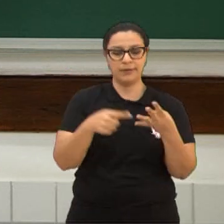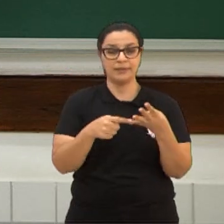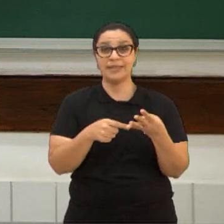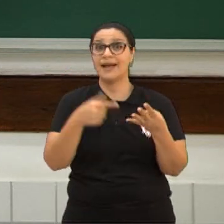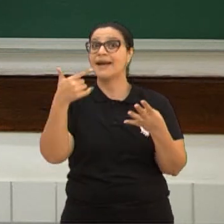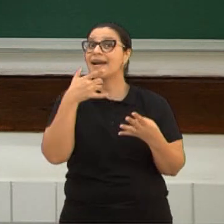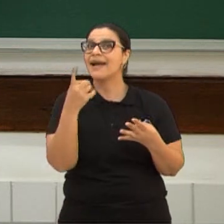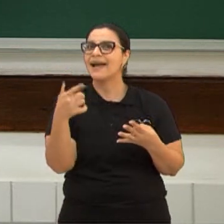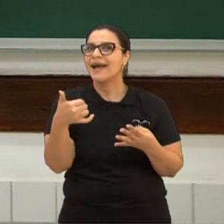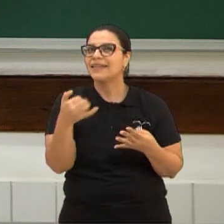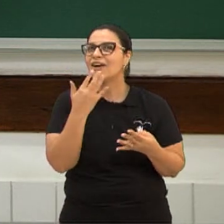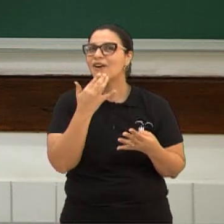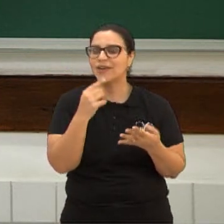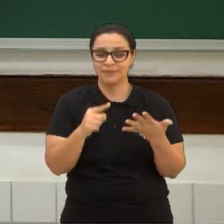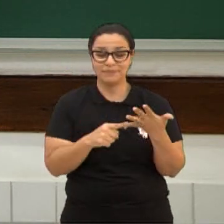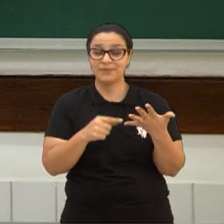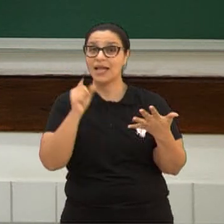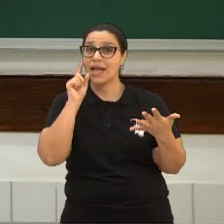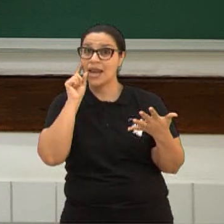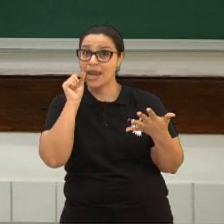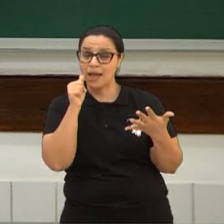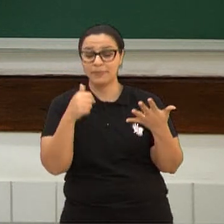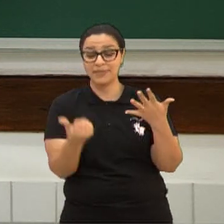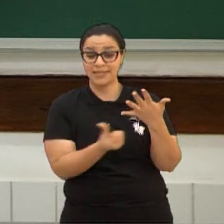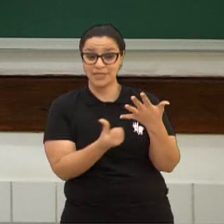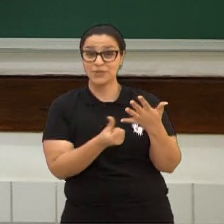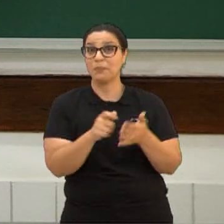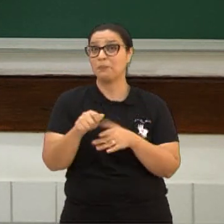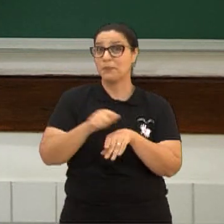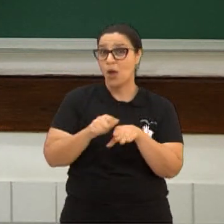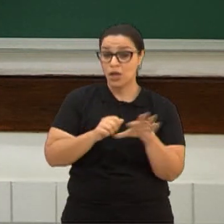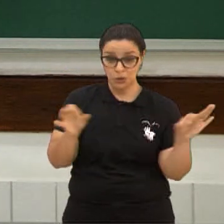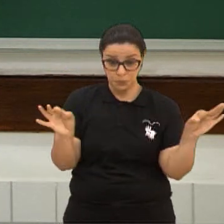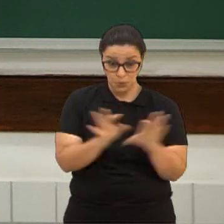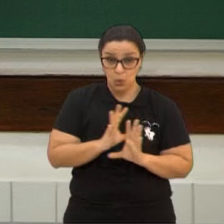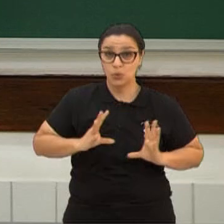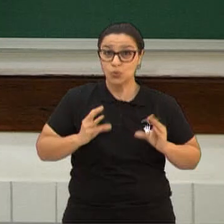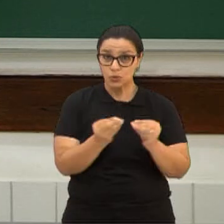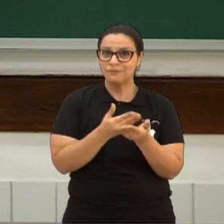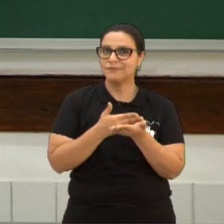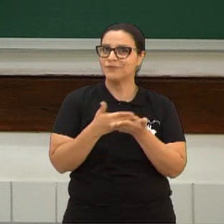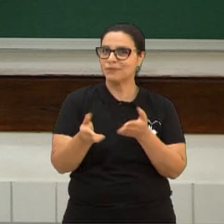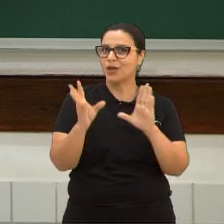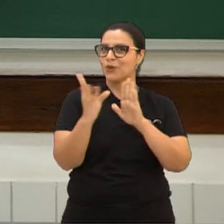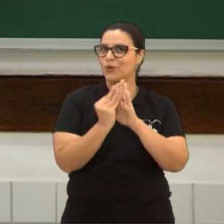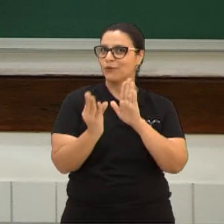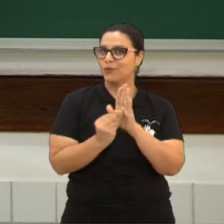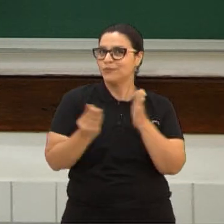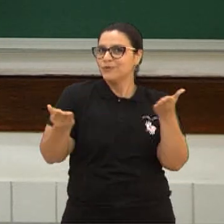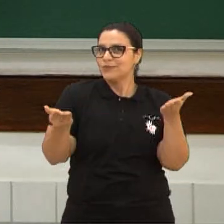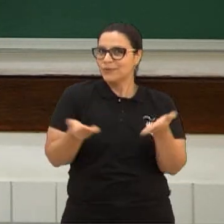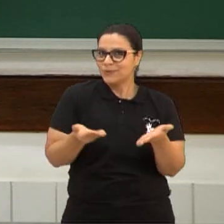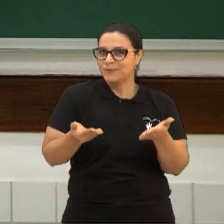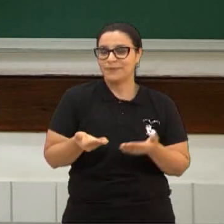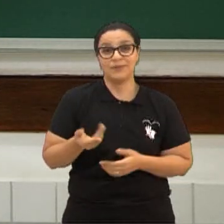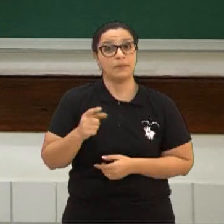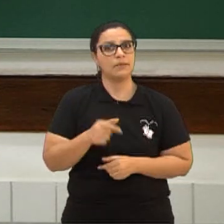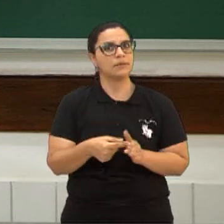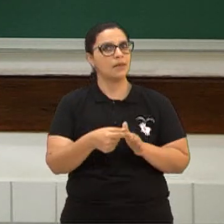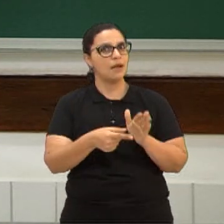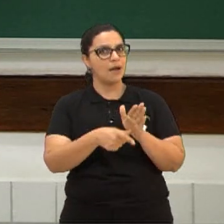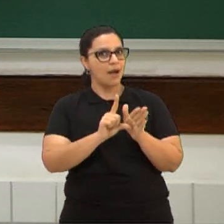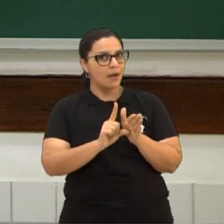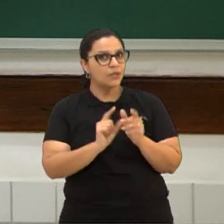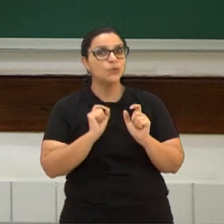canetas coloridas, lápis e borracha, já está tudo aí? Podemos iniciar o nosso conteúdo de hoje? Mas